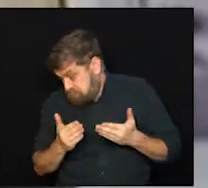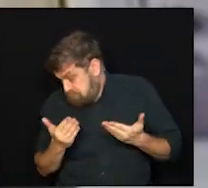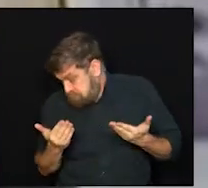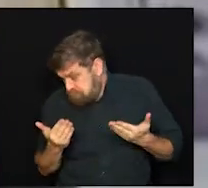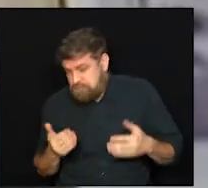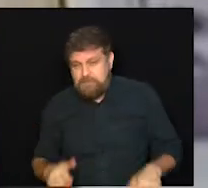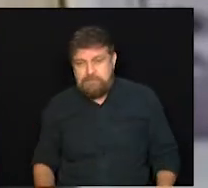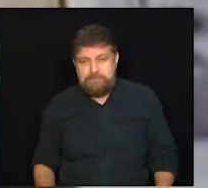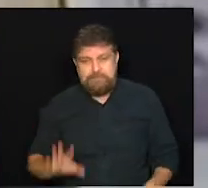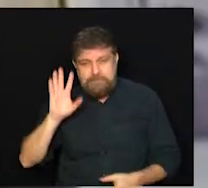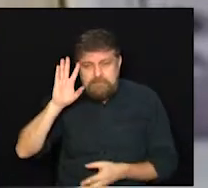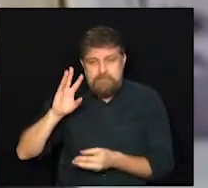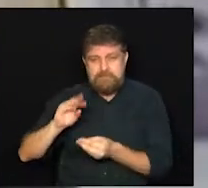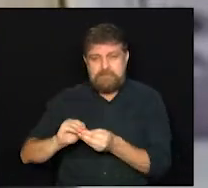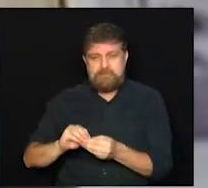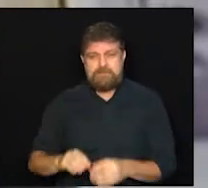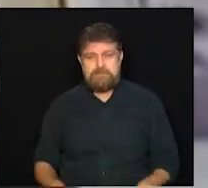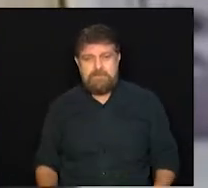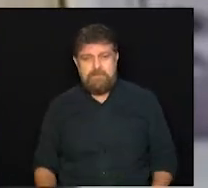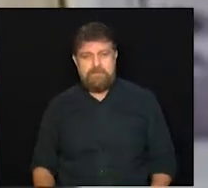Então, essa